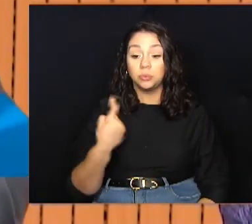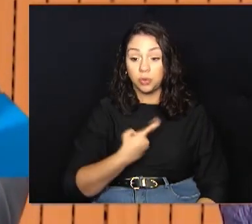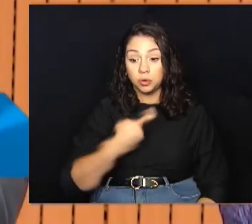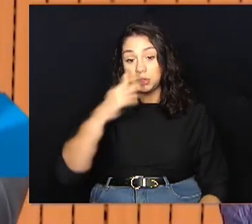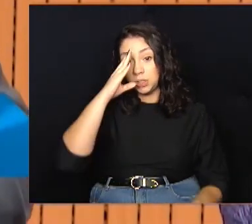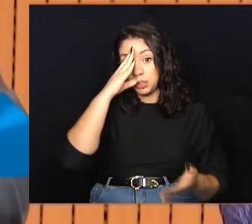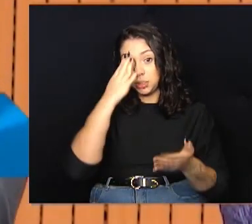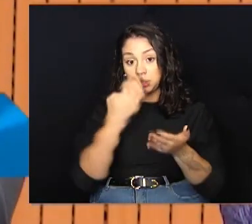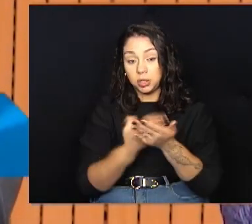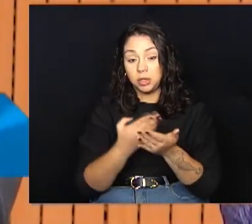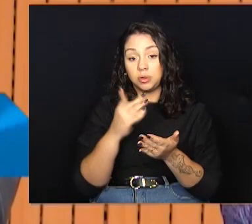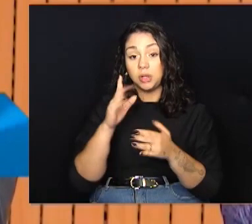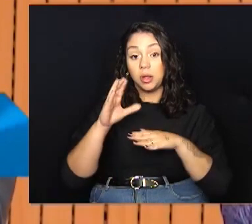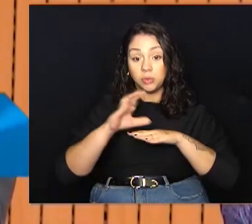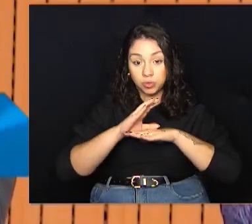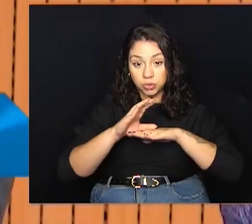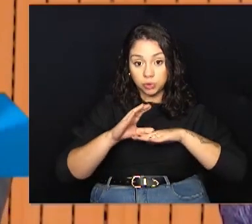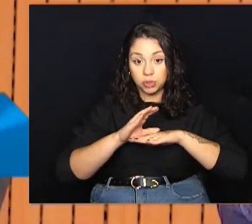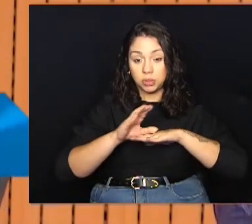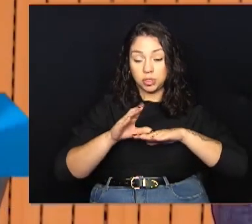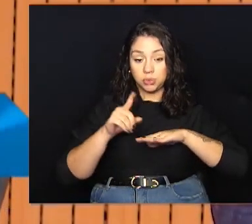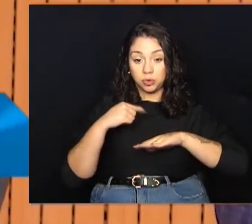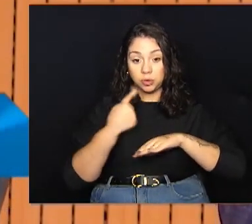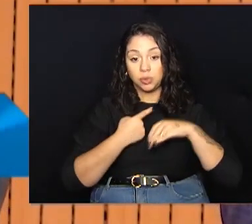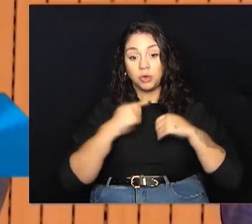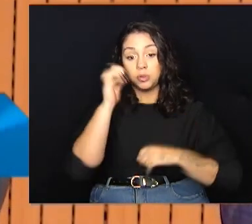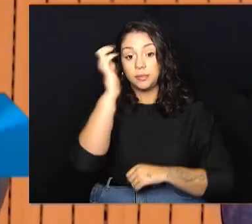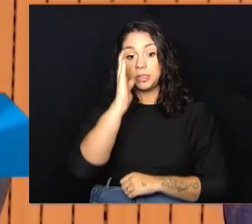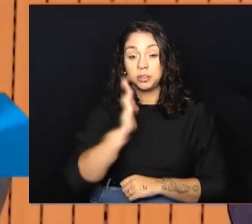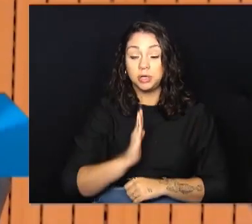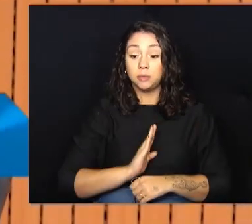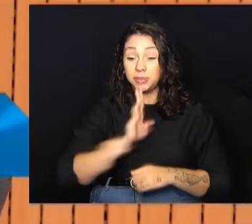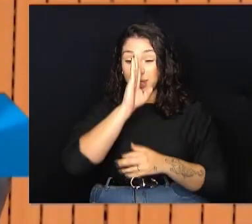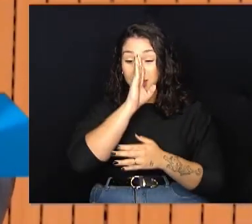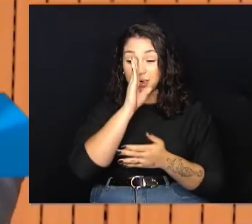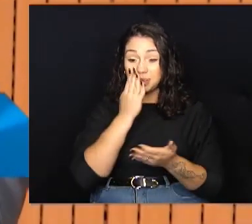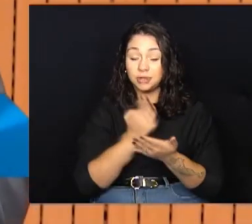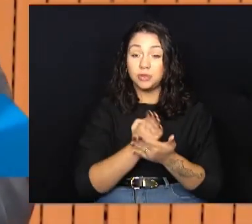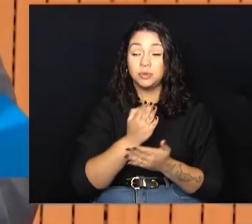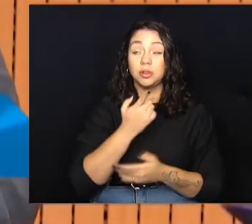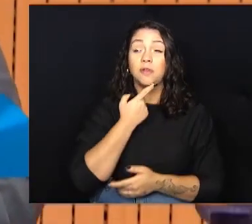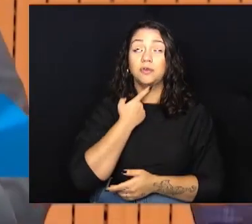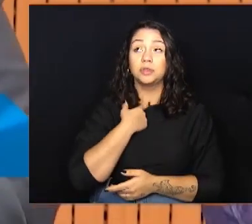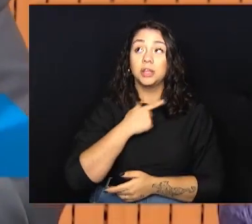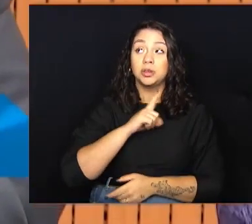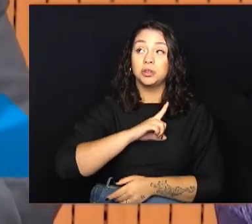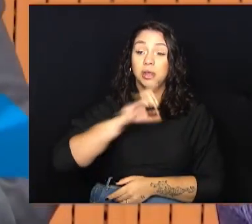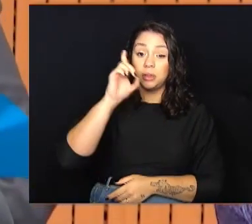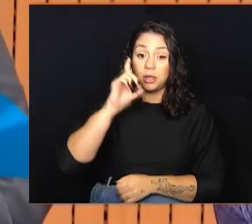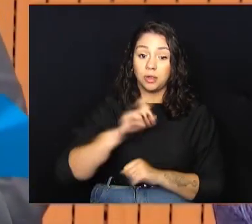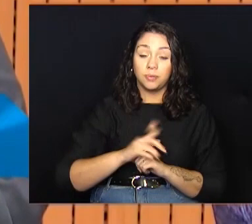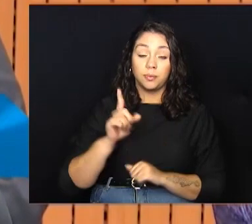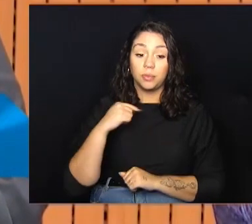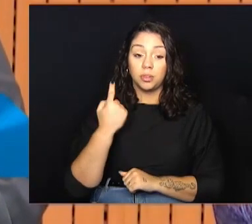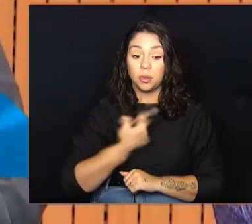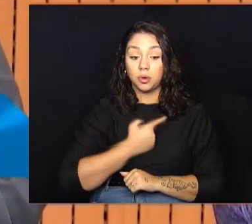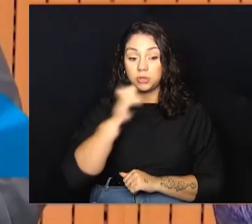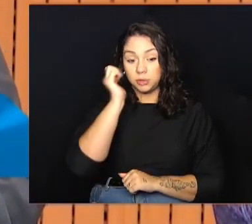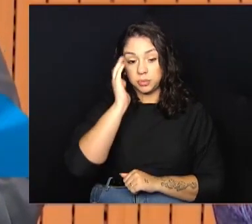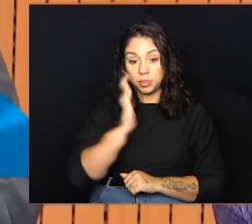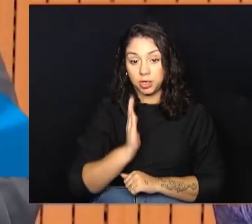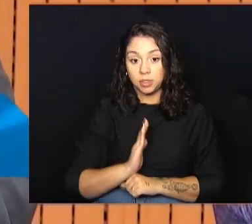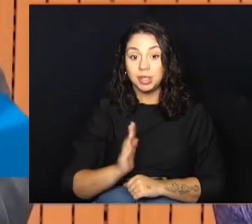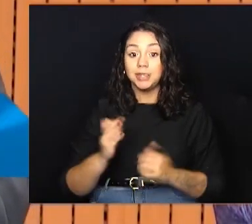na nossa Constituição nós brasileiros que acreditamos na vontade de Deus nós brasileiros que